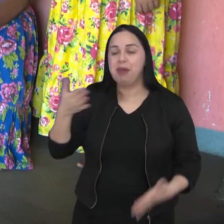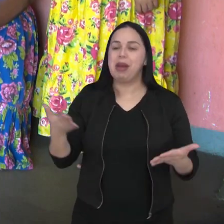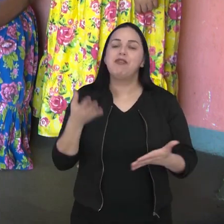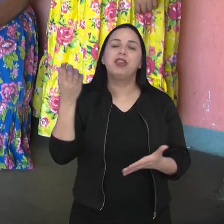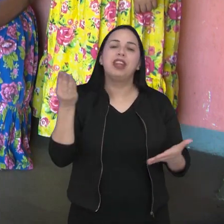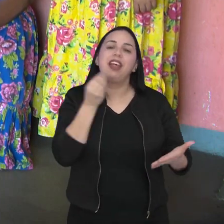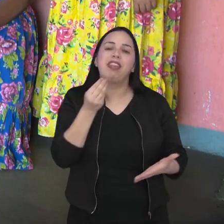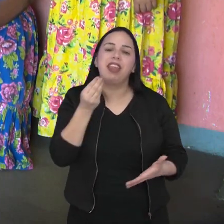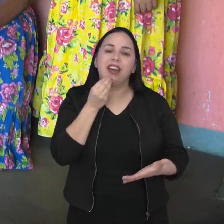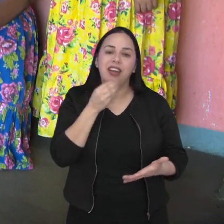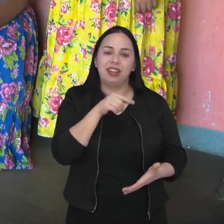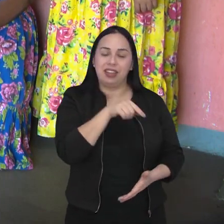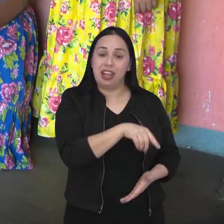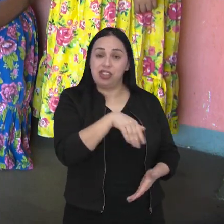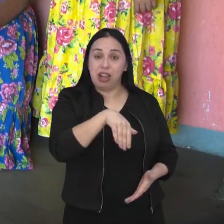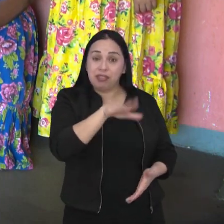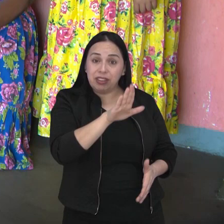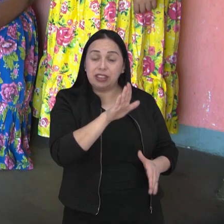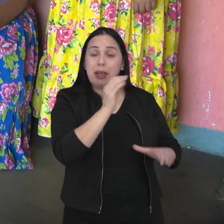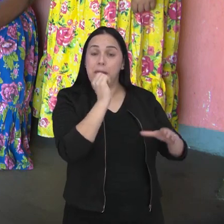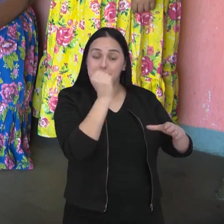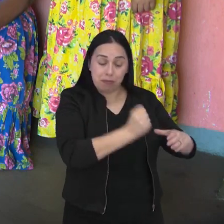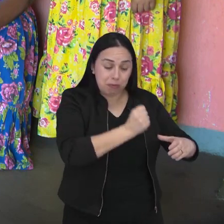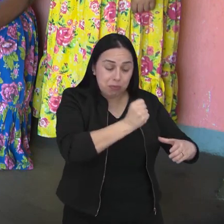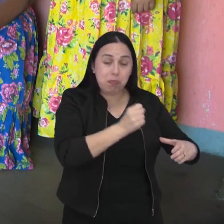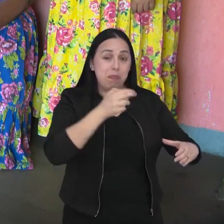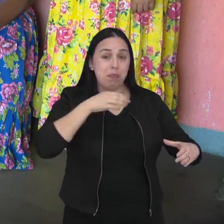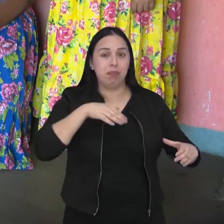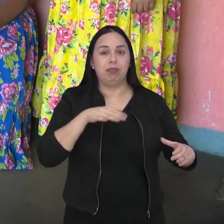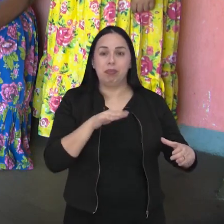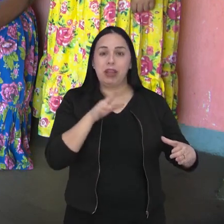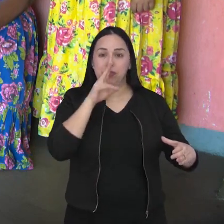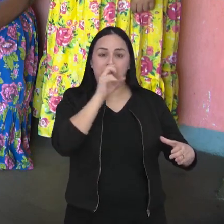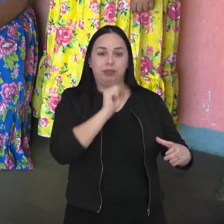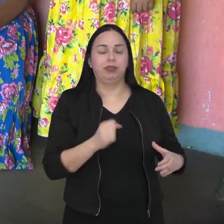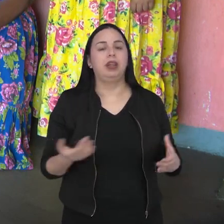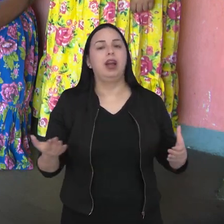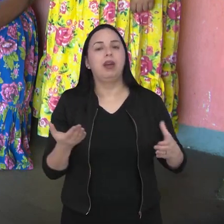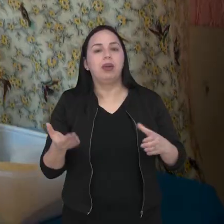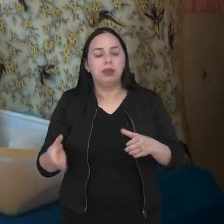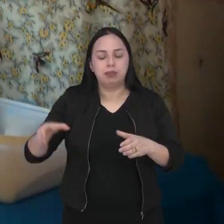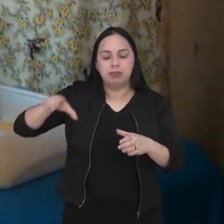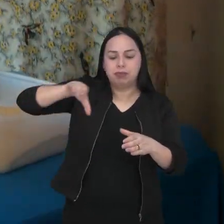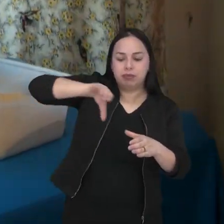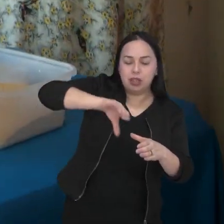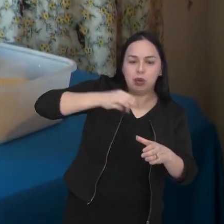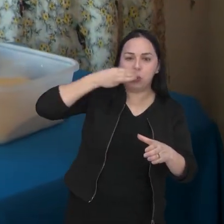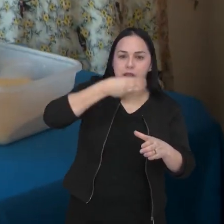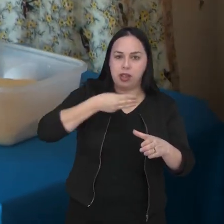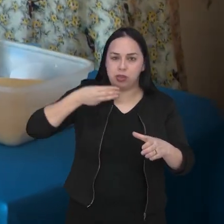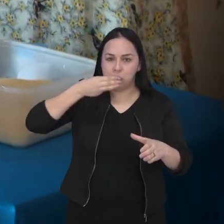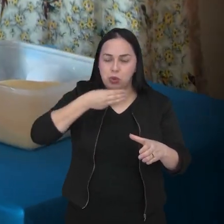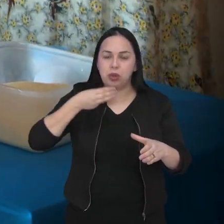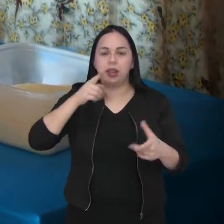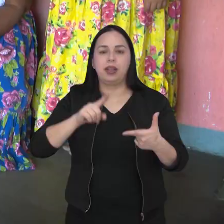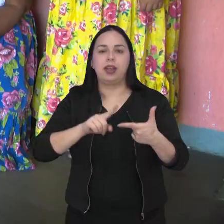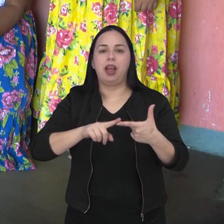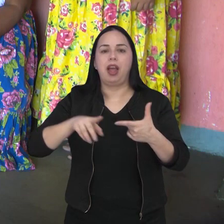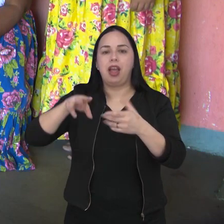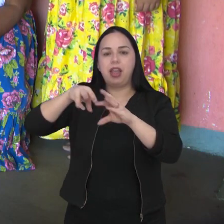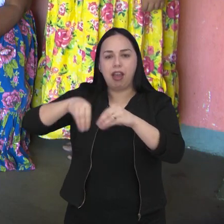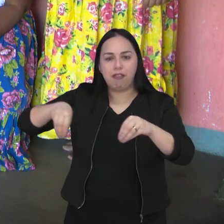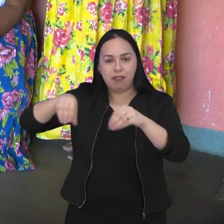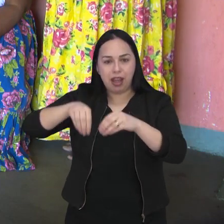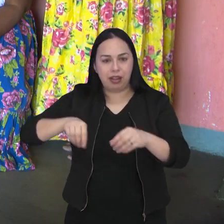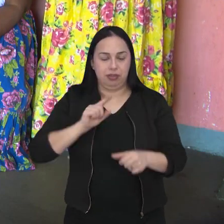A pior parte o Laudenin já fez. Então, isso. Põe aí pra gente o que vai agora. Açúcar. E a farinha. Ó. Tem uma quantidade certa? Então,